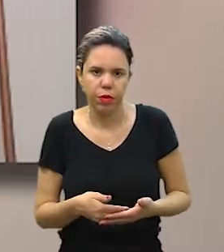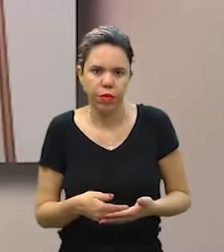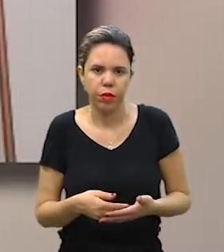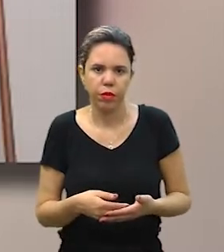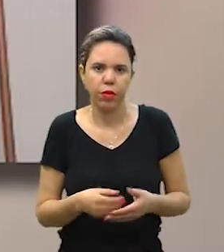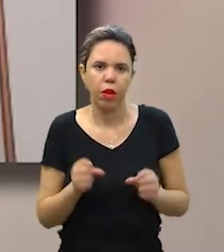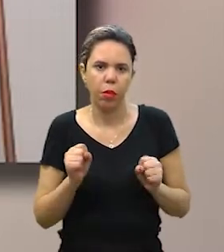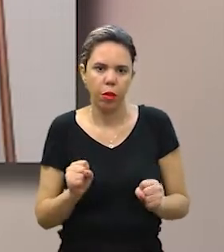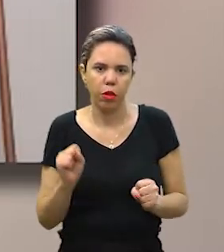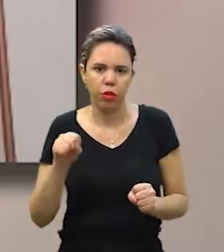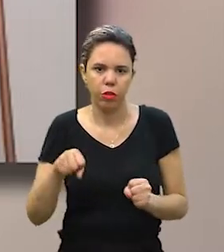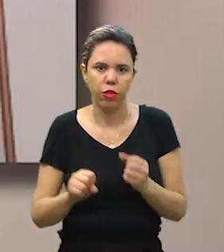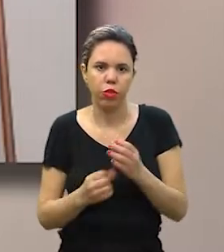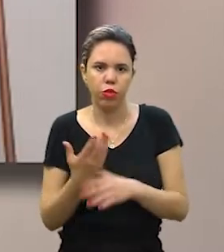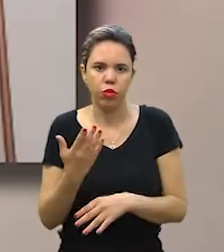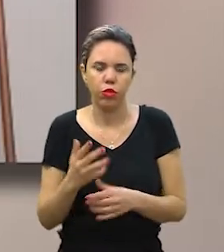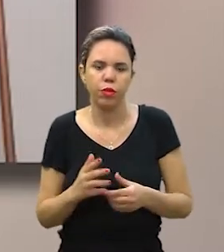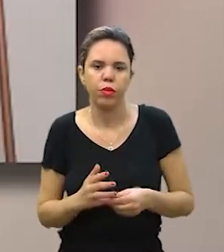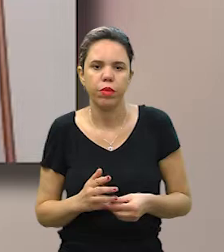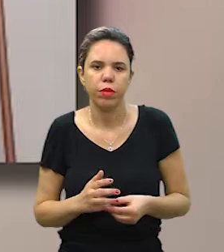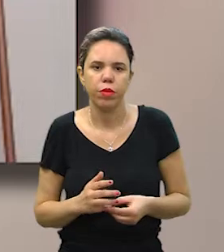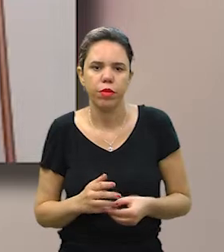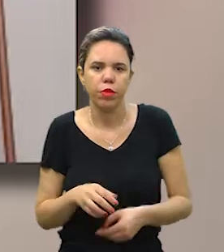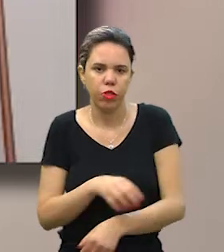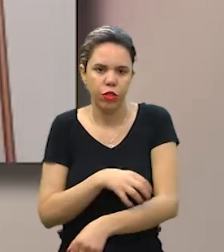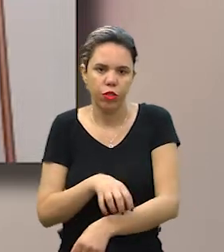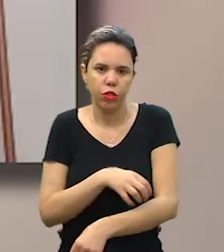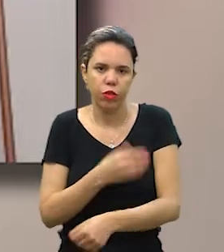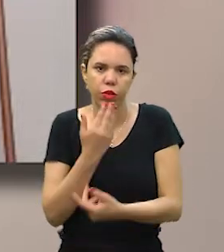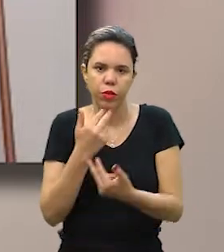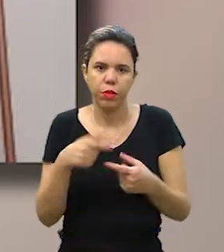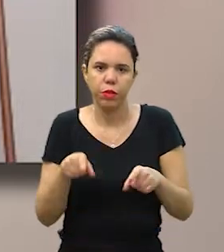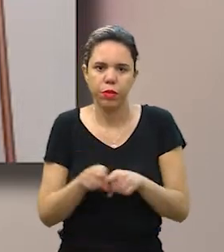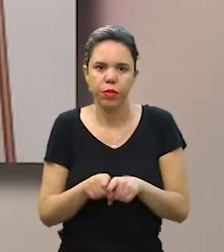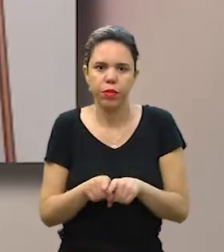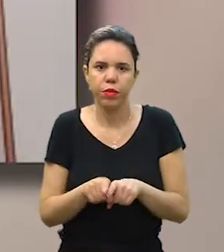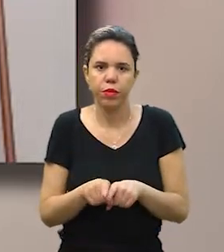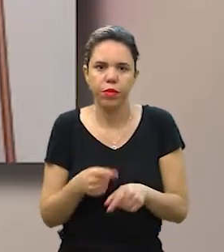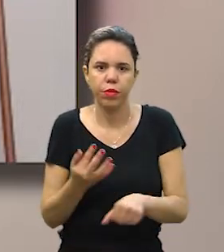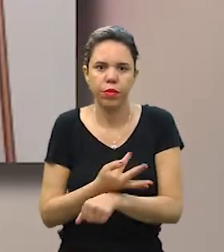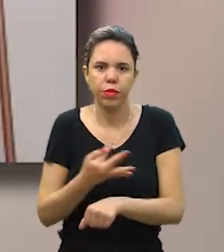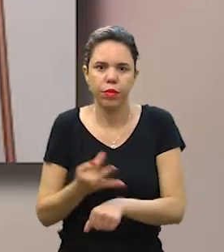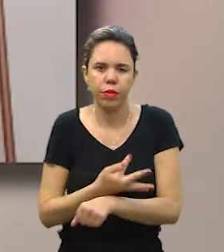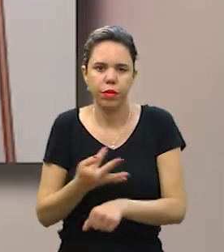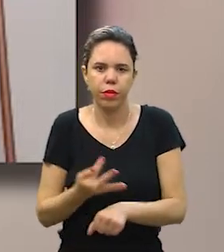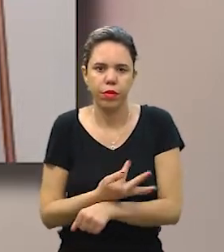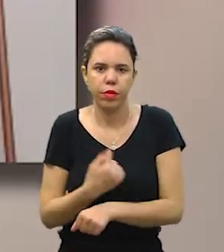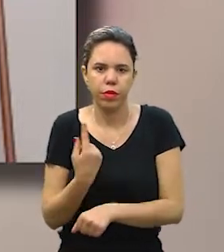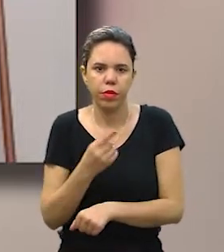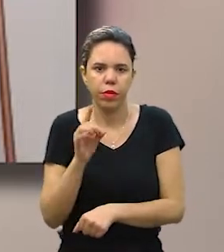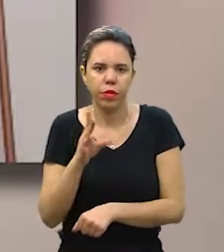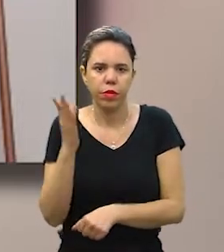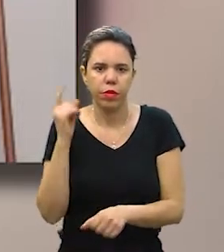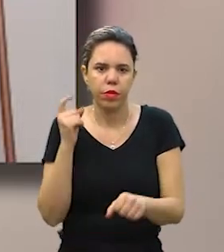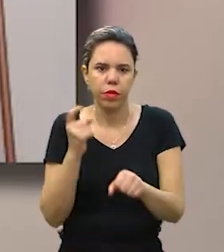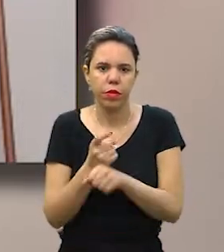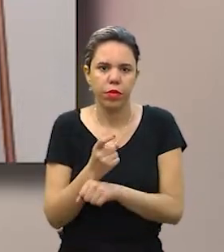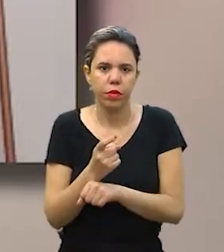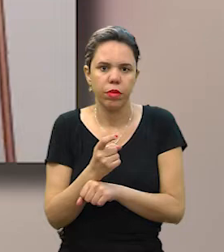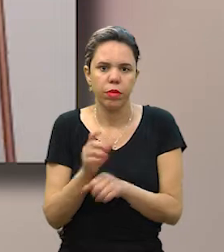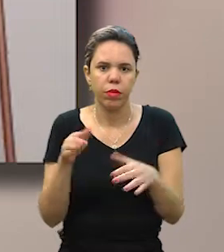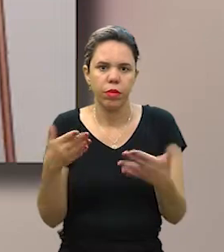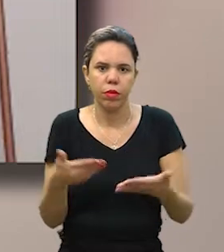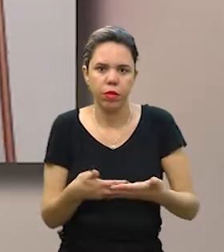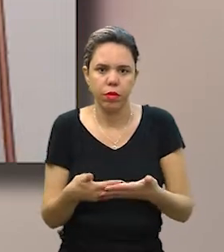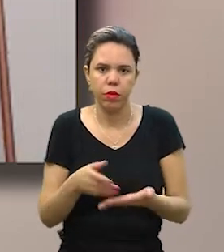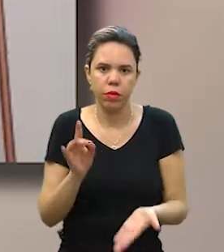lactente, pode sim surgir as alergias alimentares, as intolerâncias alimentares, que a gente só vai descobrir